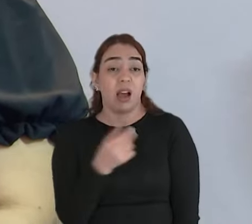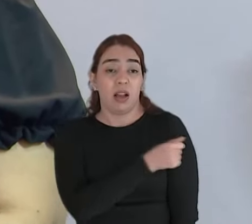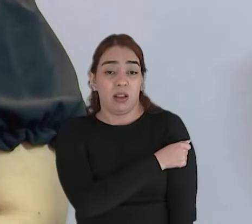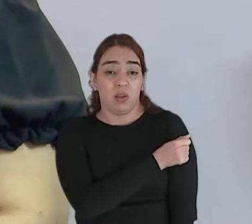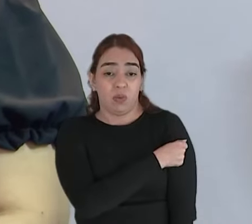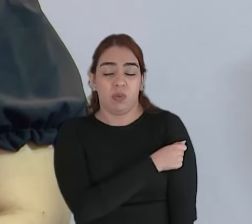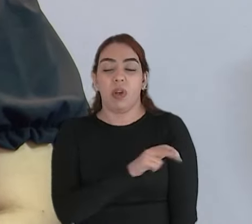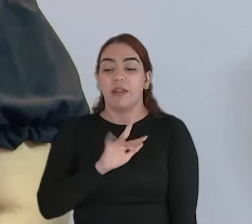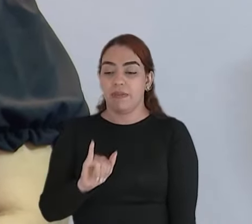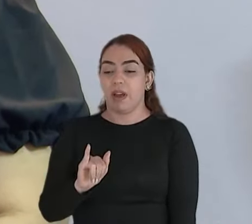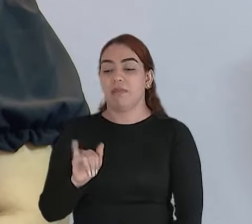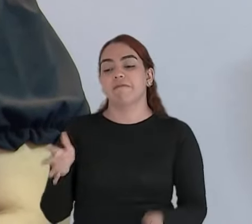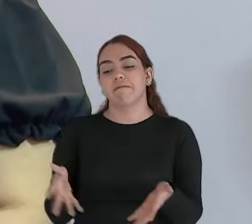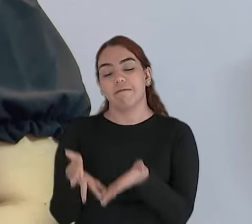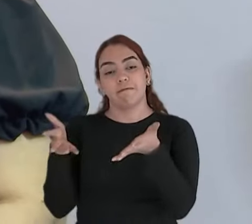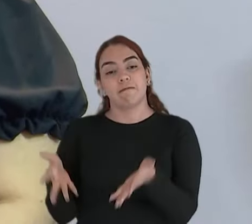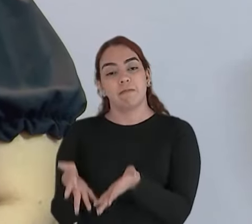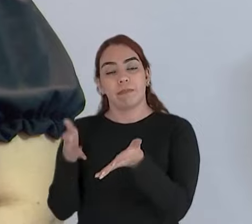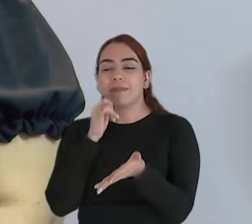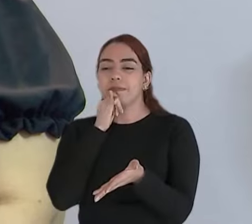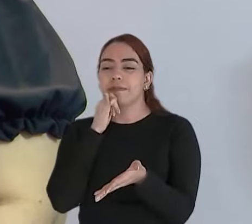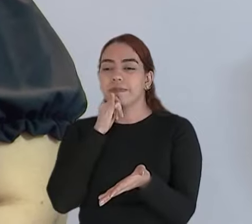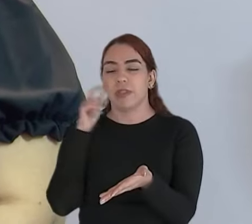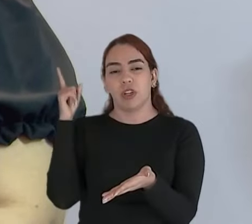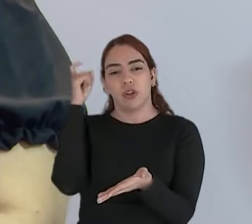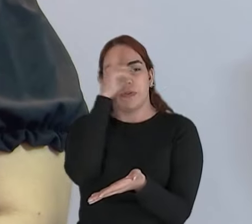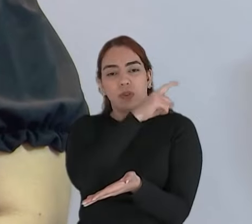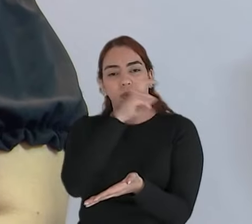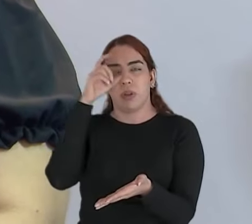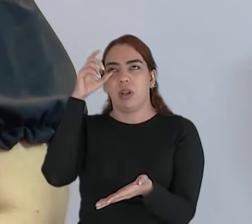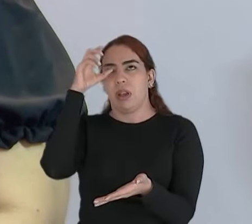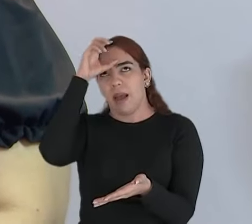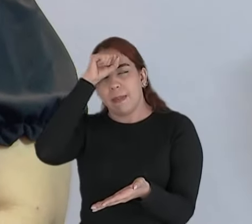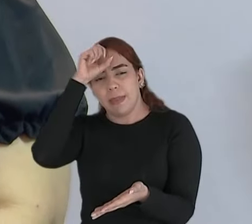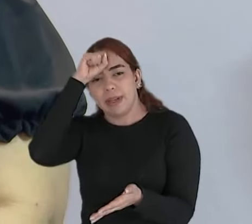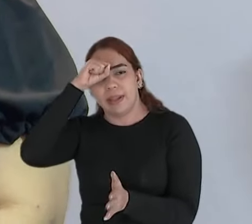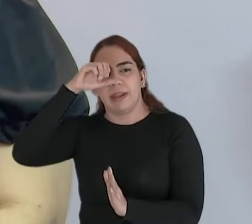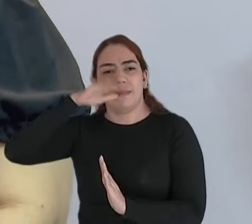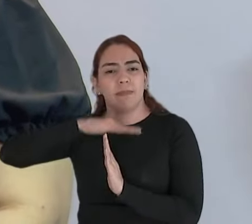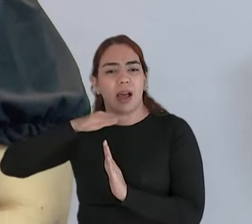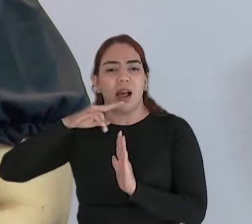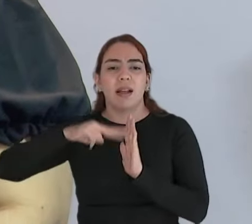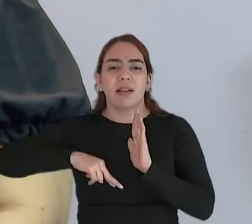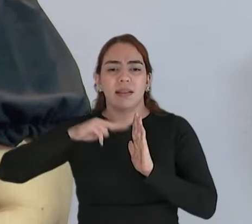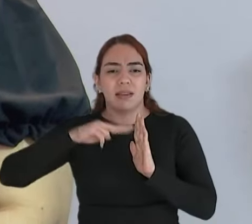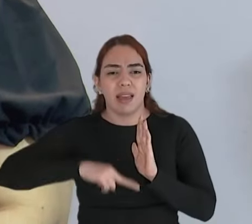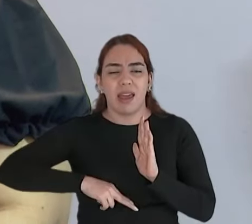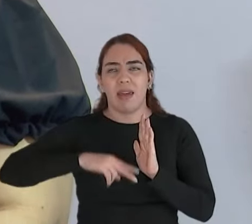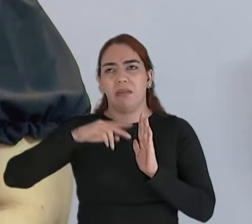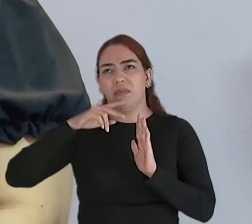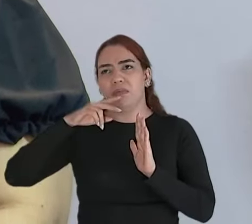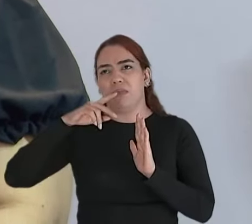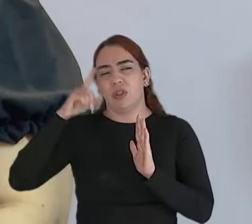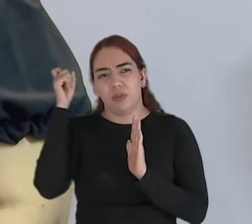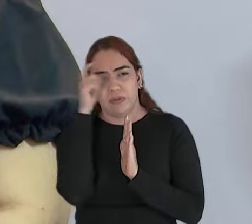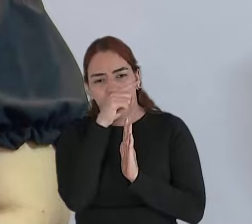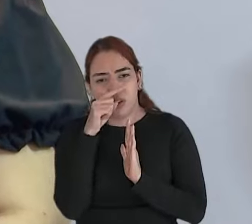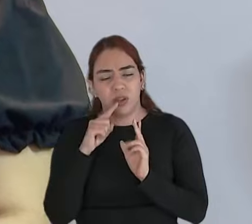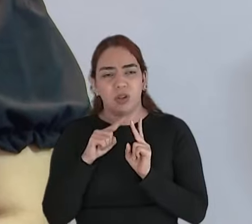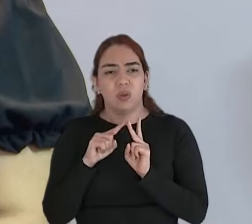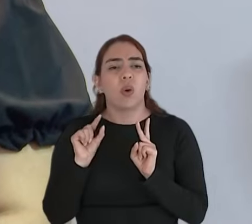ali a dificuldade da criança. A criança não consegue aprender. A criança não consegue ler. Por que ela não consegue? Ela está